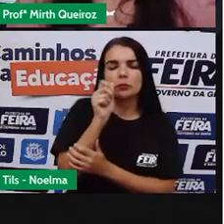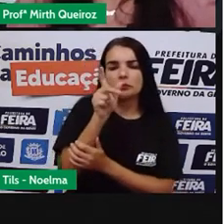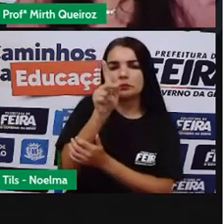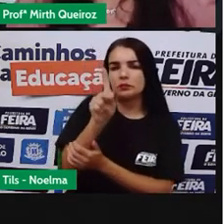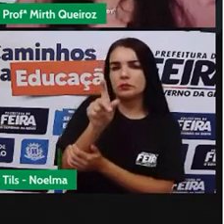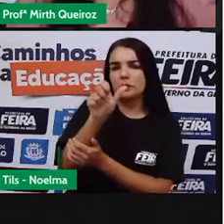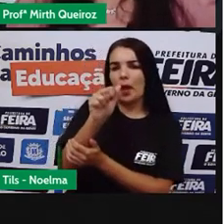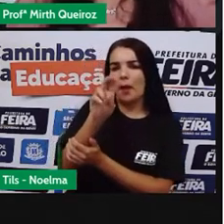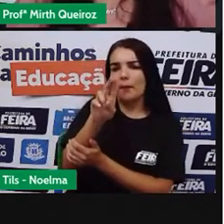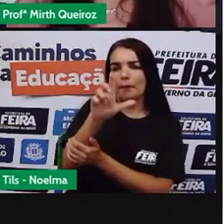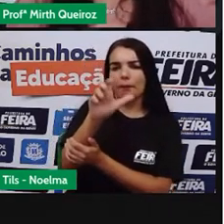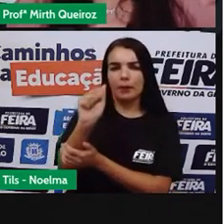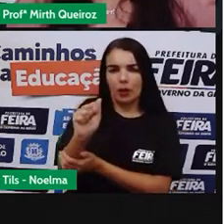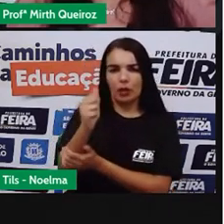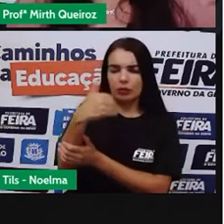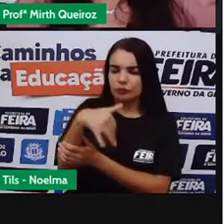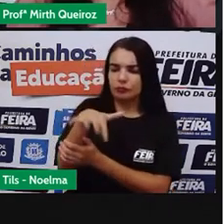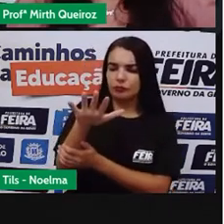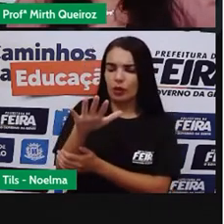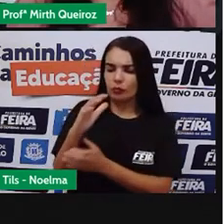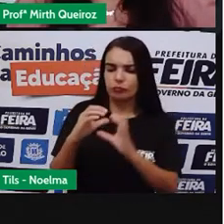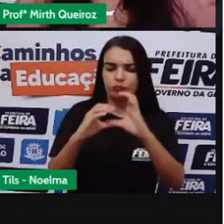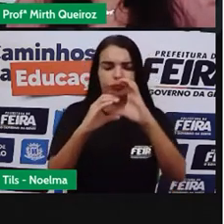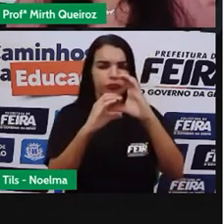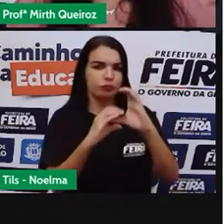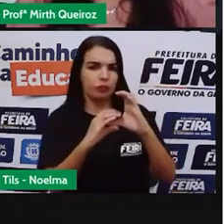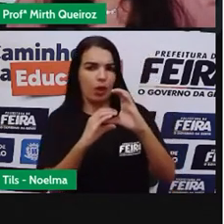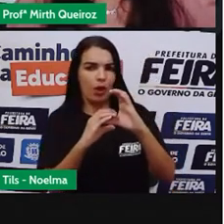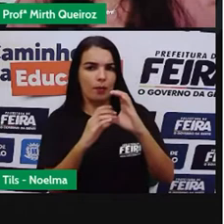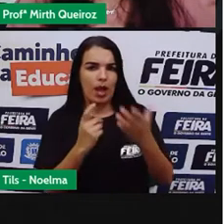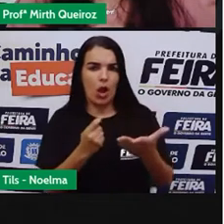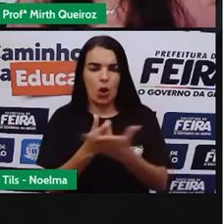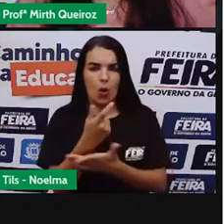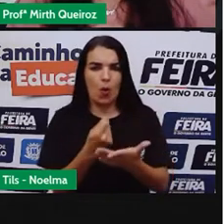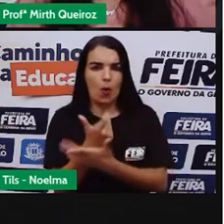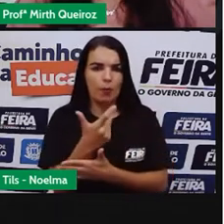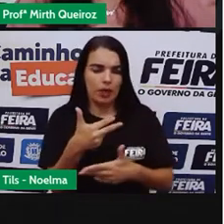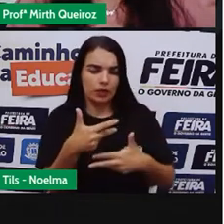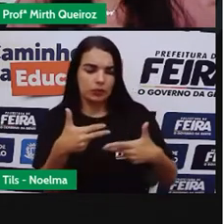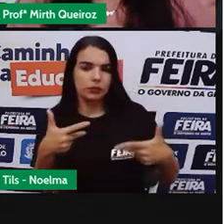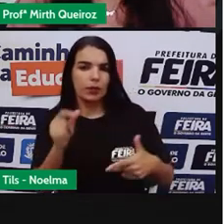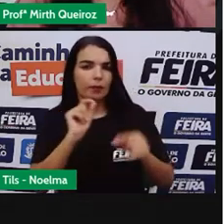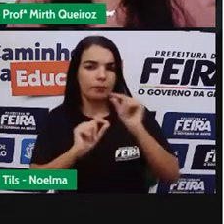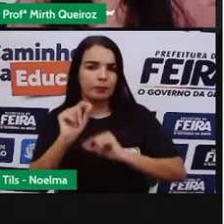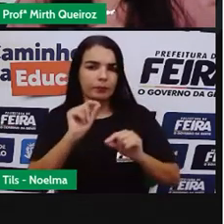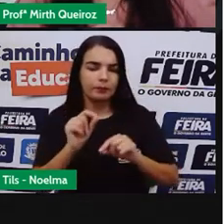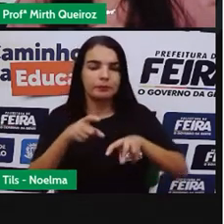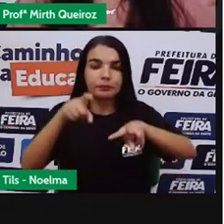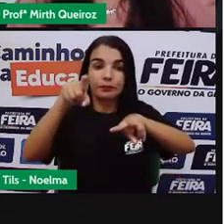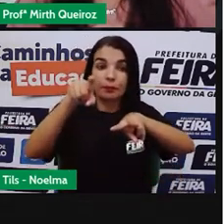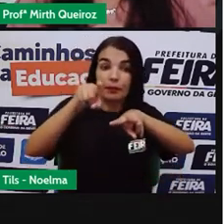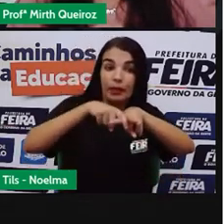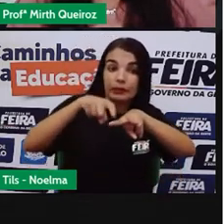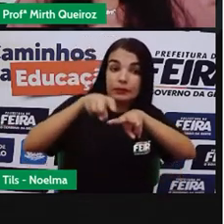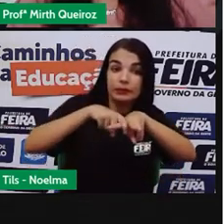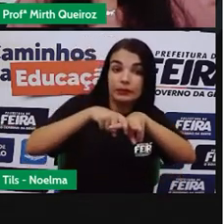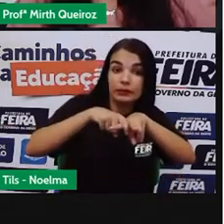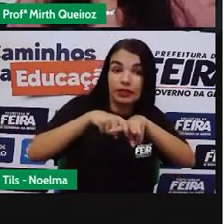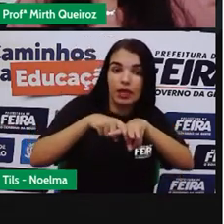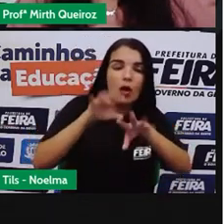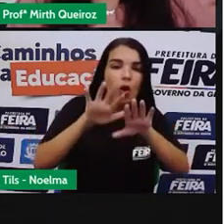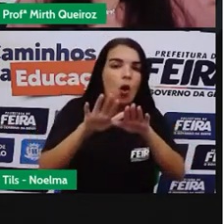3. Paula foi ao shopping Boulevard e comprou as seguintes mercadorias. Quanto